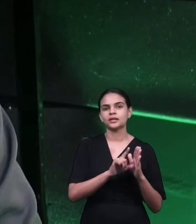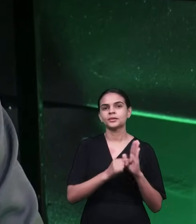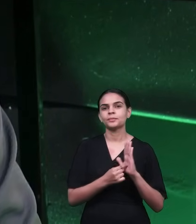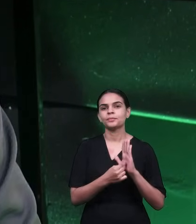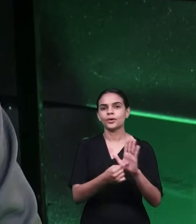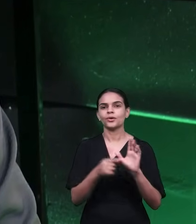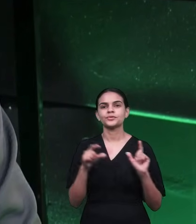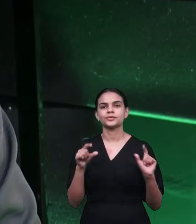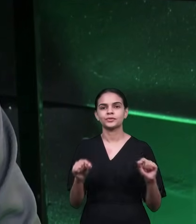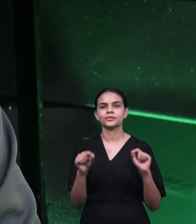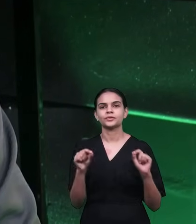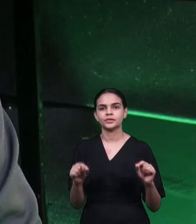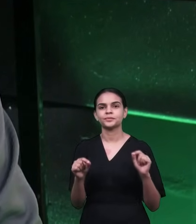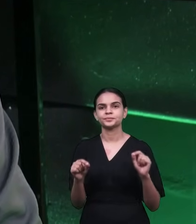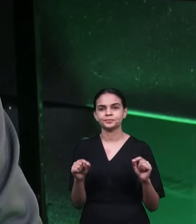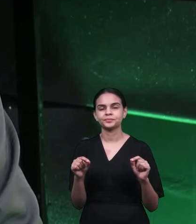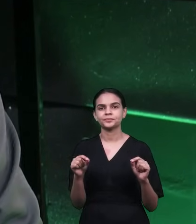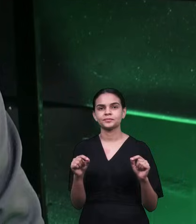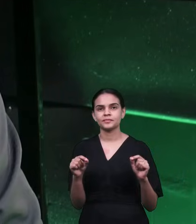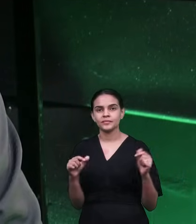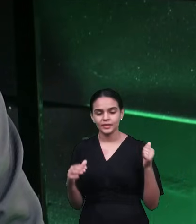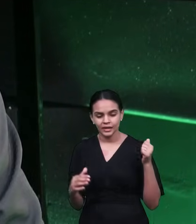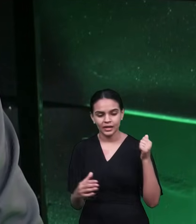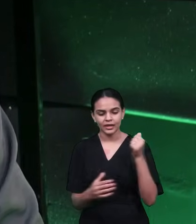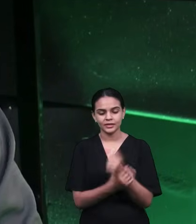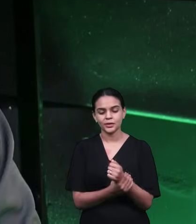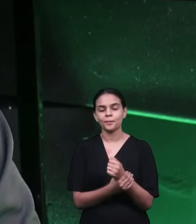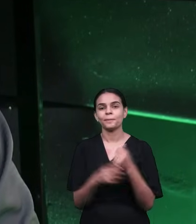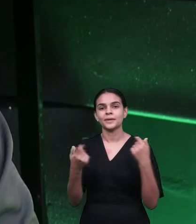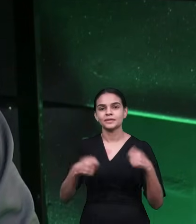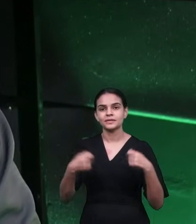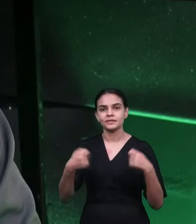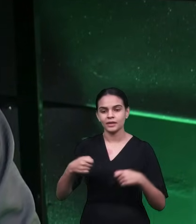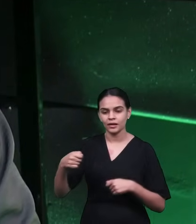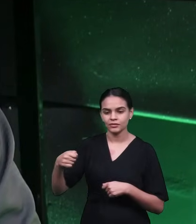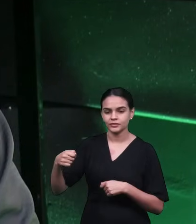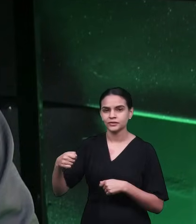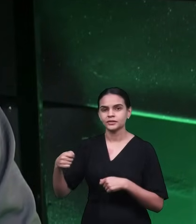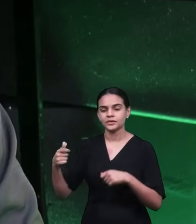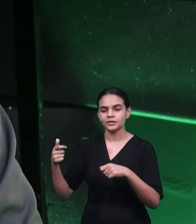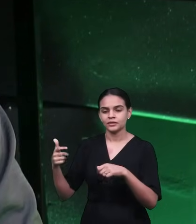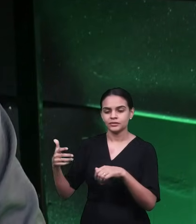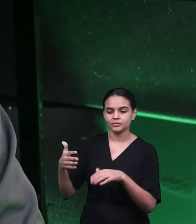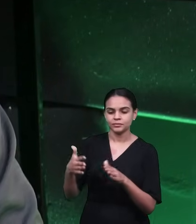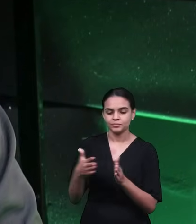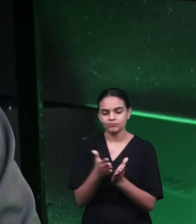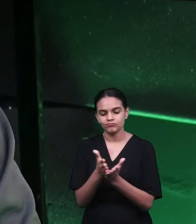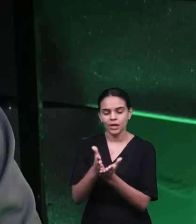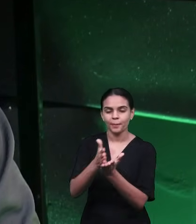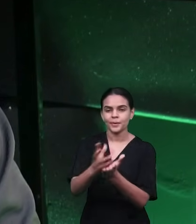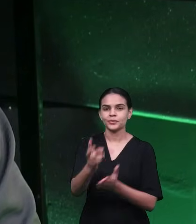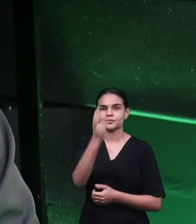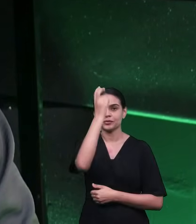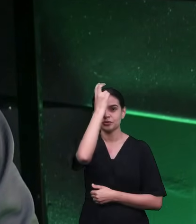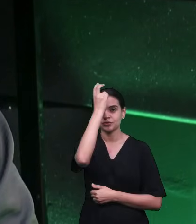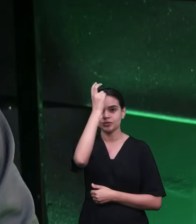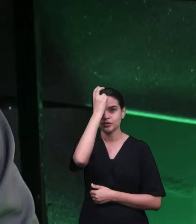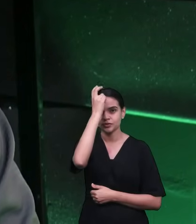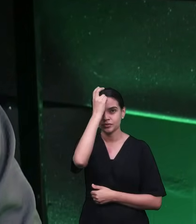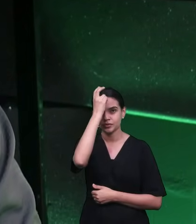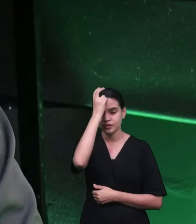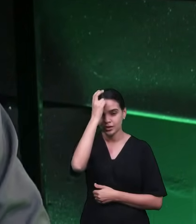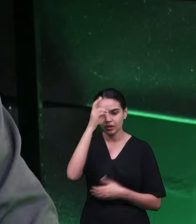que ele tem que passar pelo Egito, ele fica um tempo no Egito. Uhum. E ali ele traz, né, uma serva,